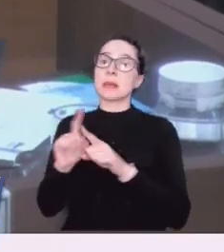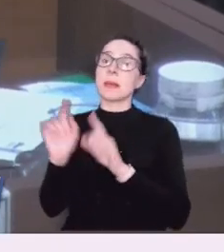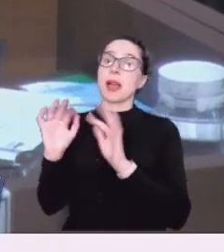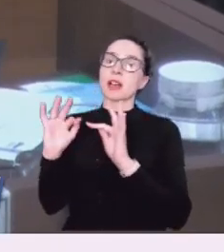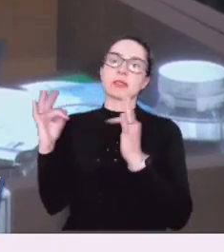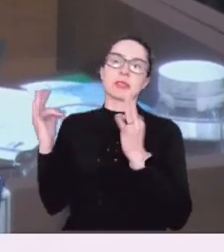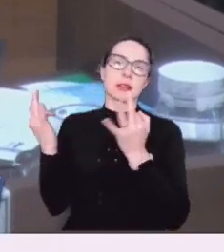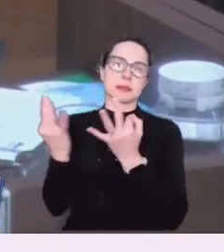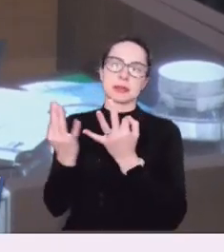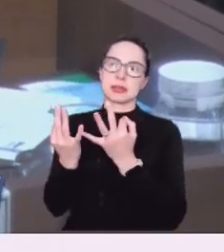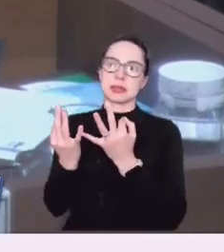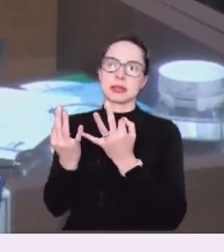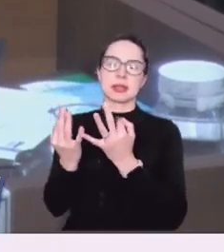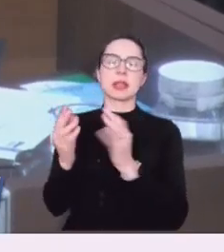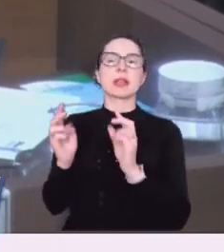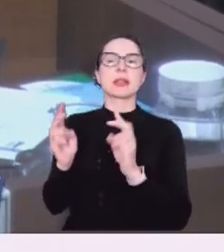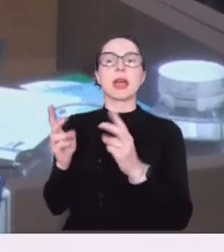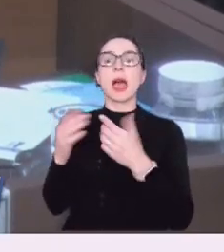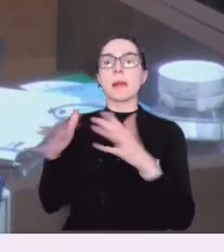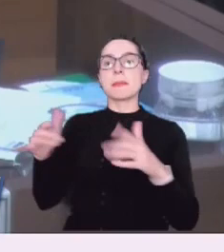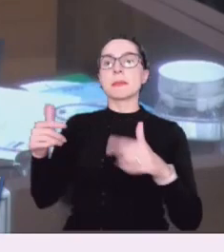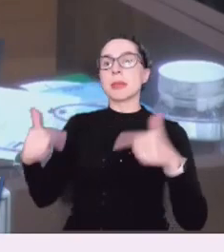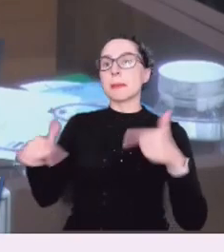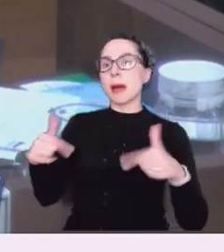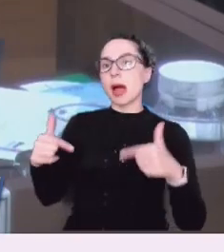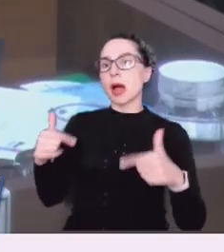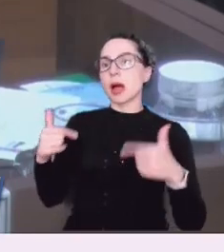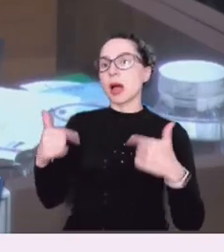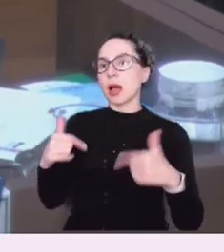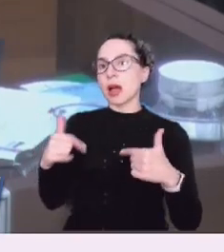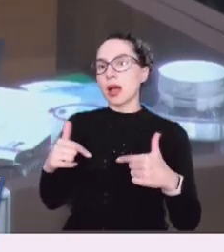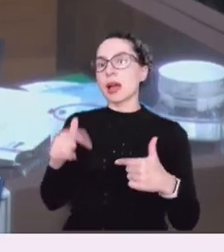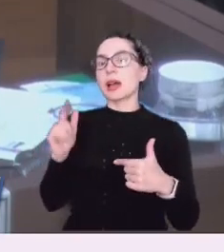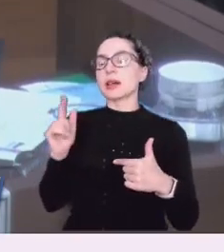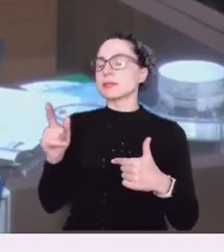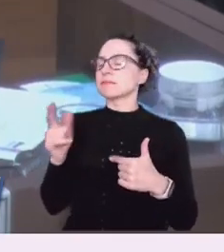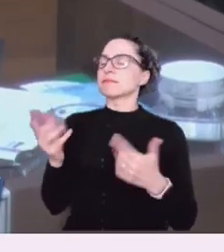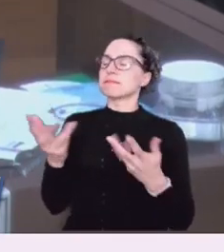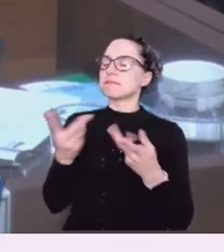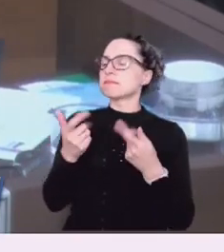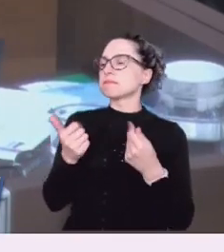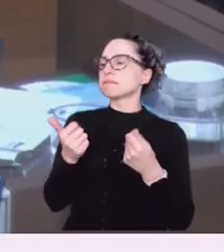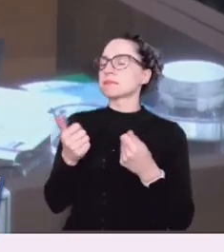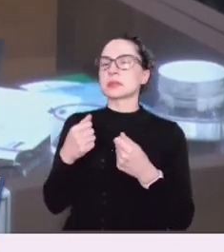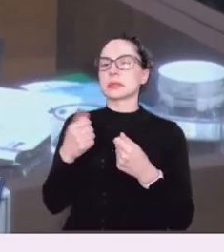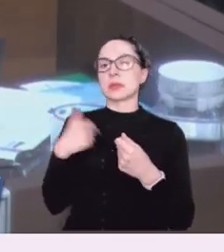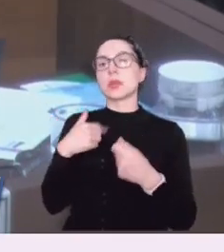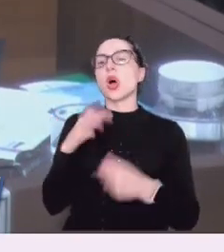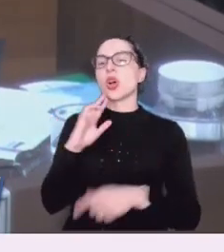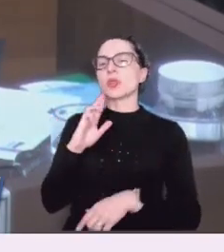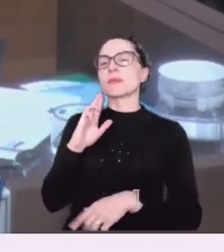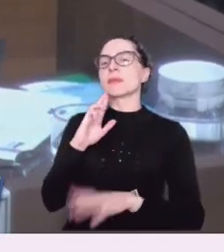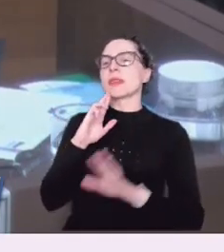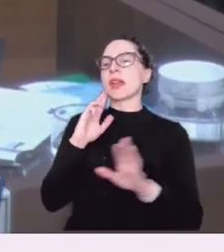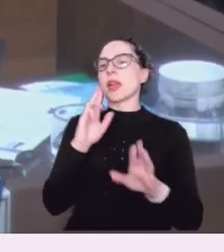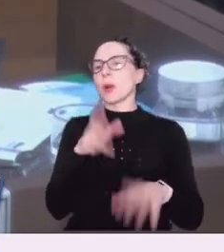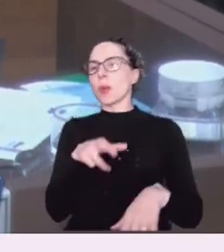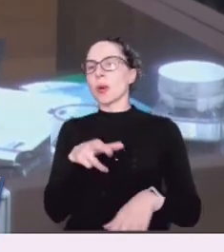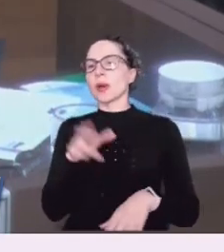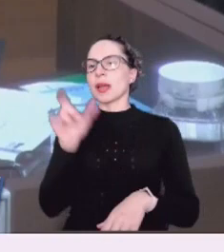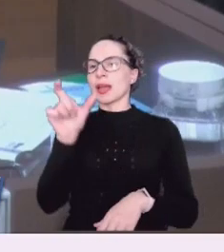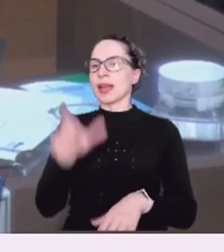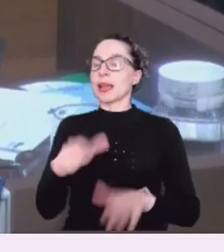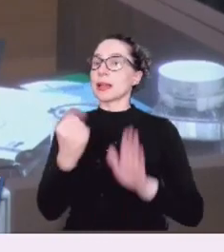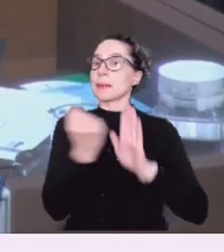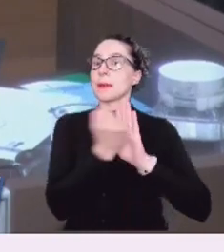gerou empregos na nossa cidade, esse trabalho brilhante. Então, fica aqui o nosso reconhecimento e eternizar o nome do